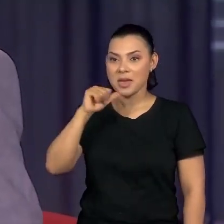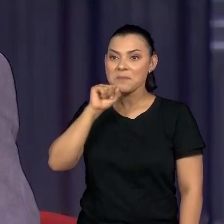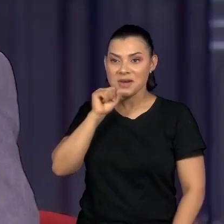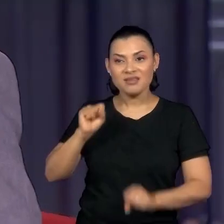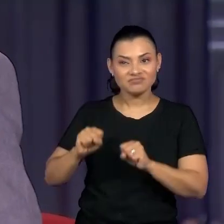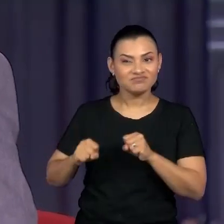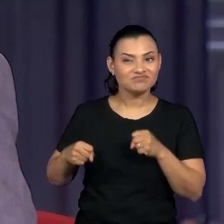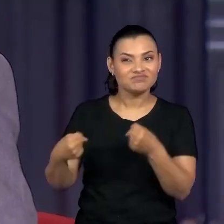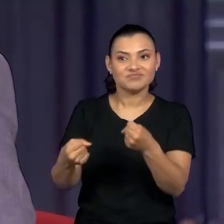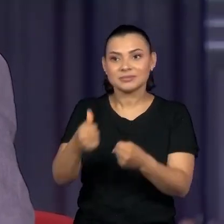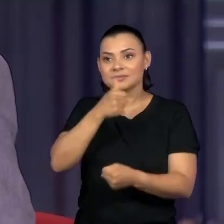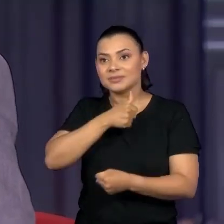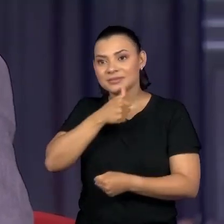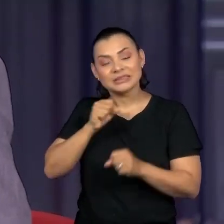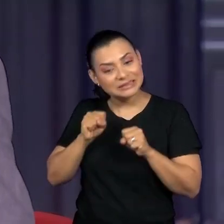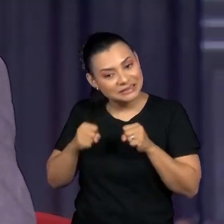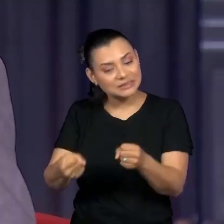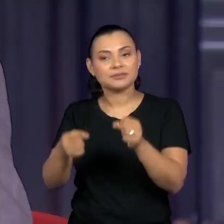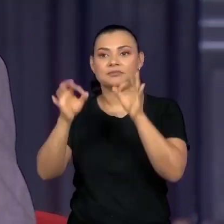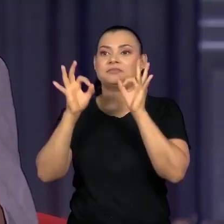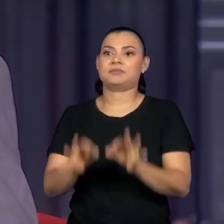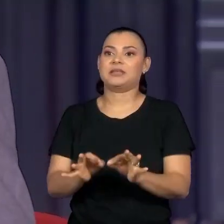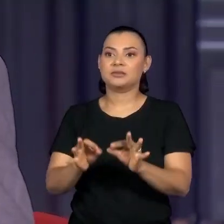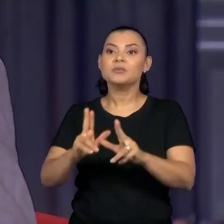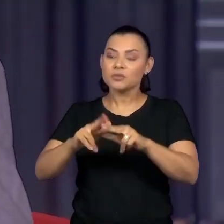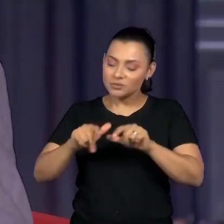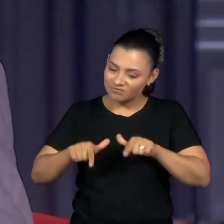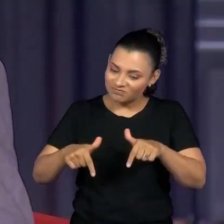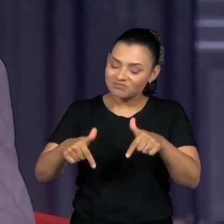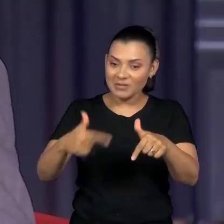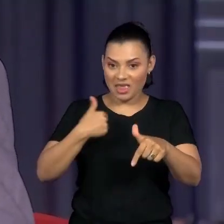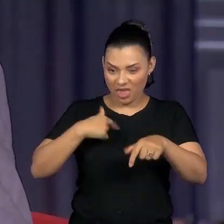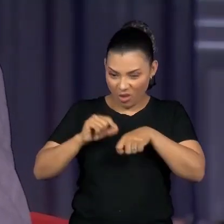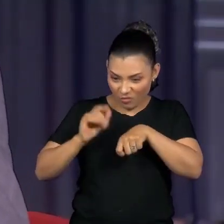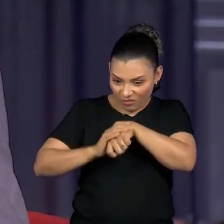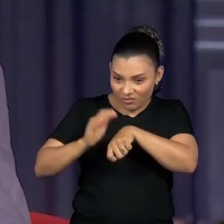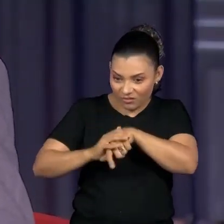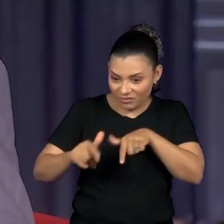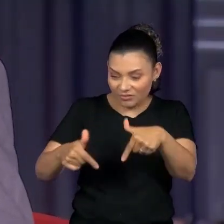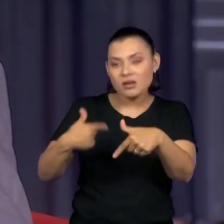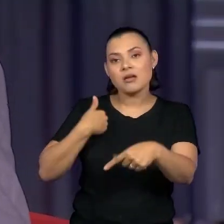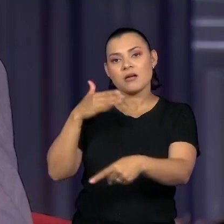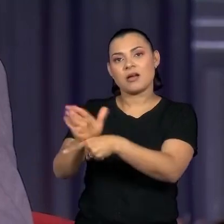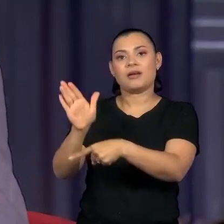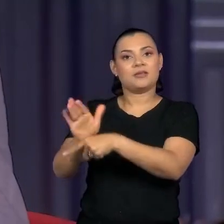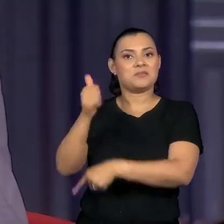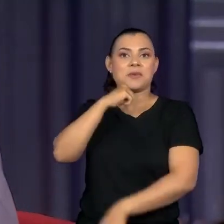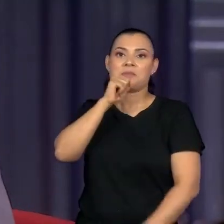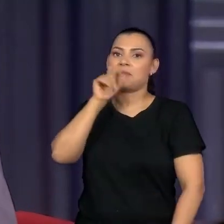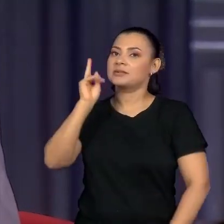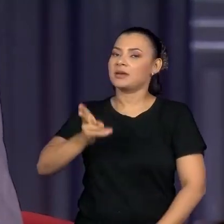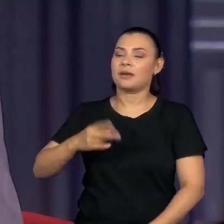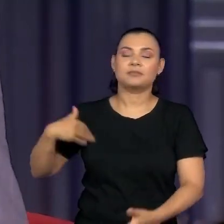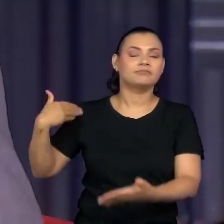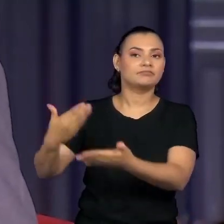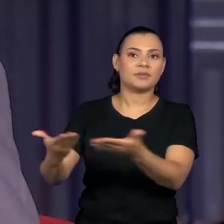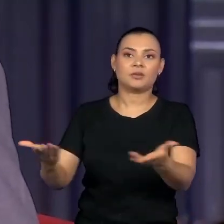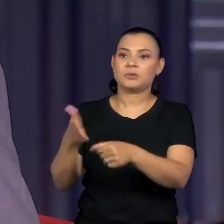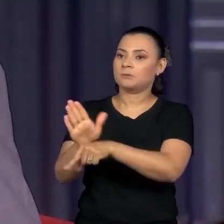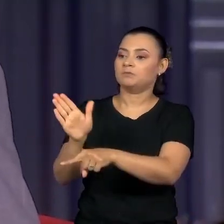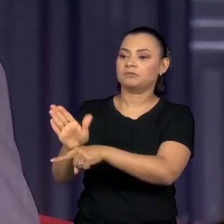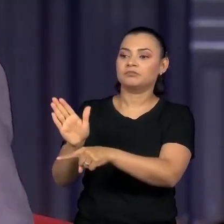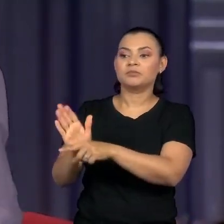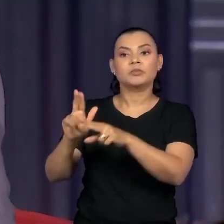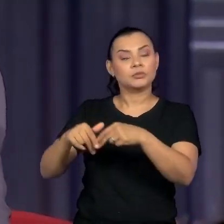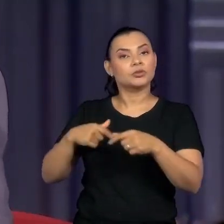o impossível se tornar possível, tá ligado? Então, hoje, tudo que eu posso fazer por essa mulher, eu faço. E assim,